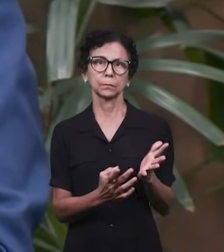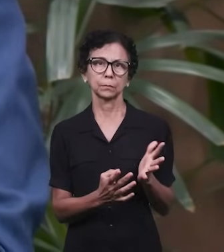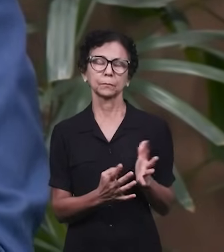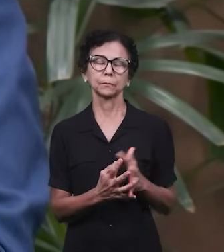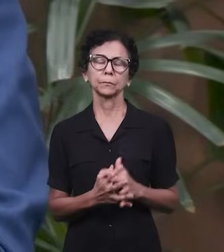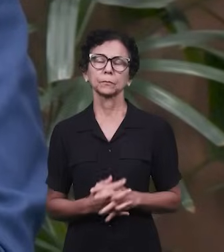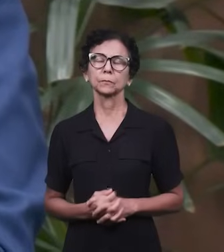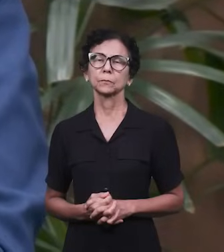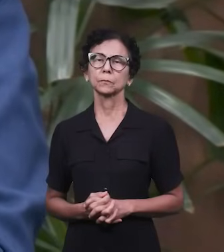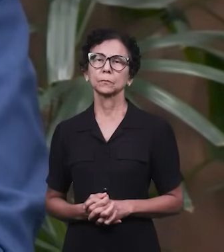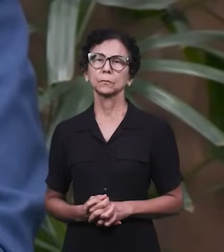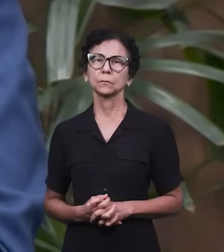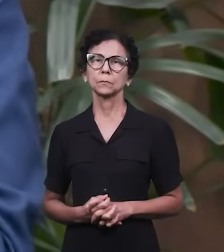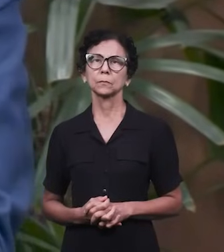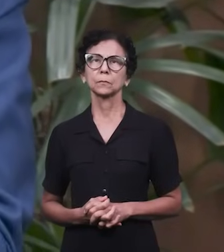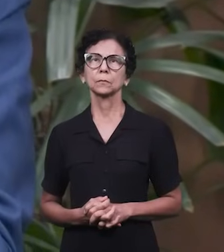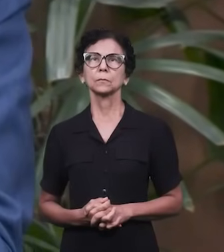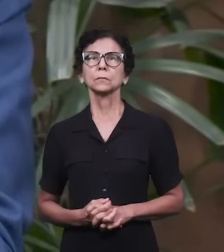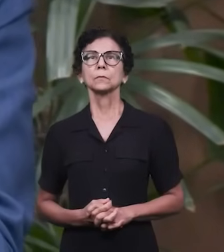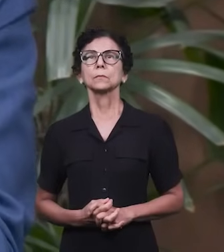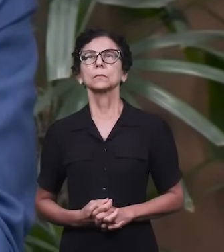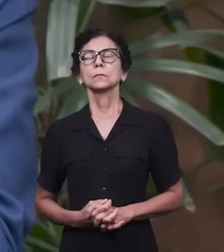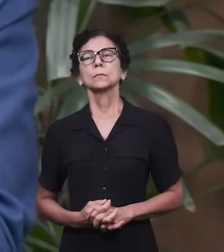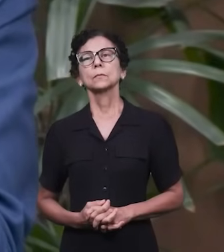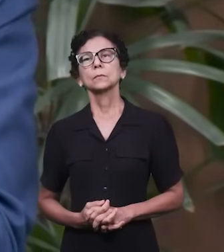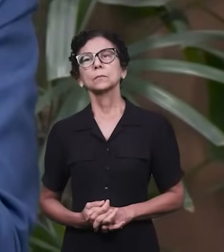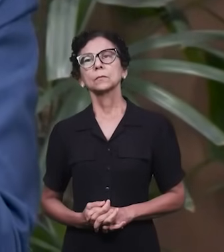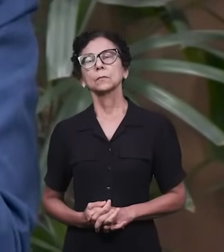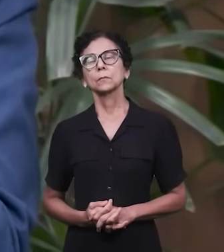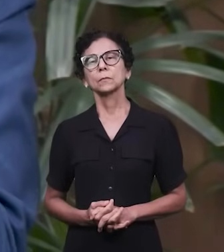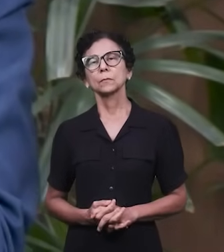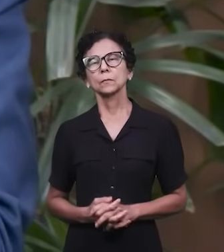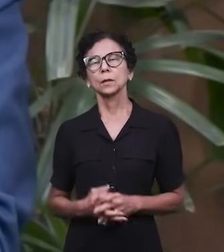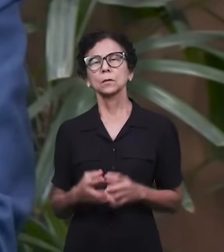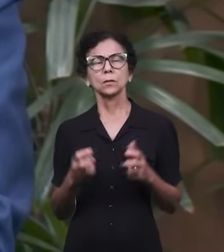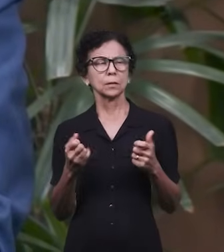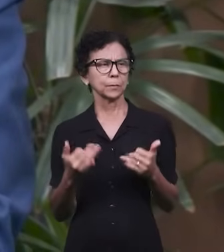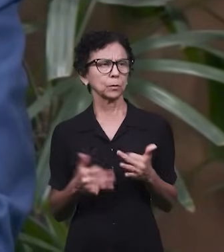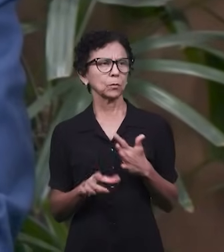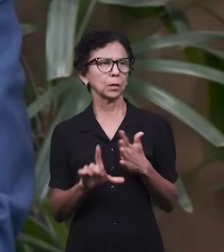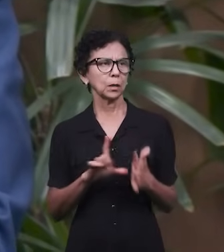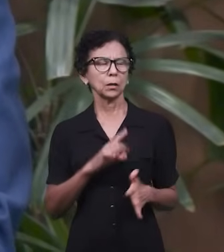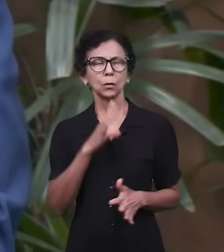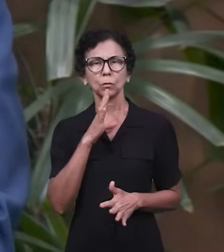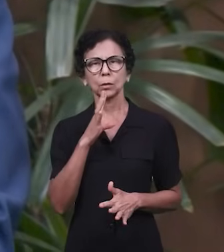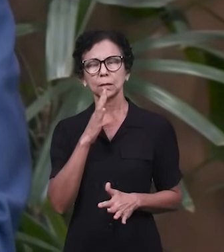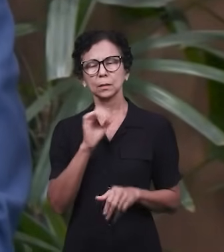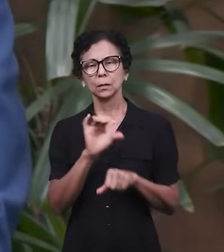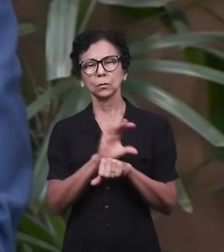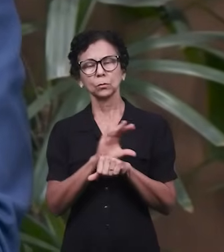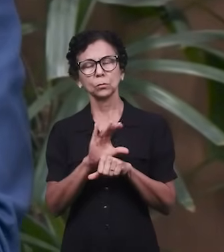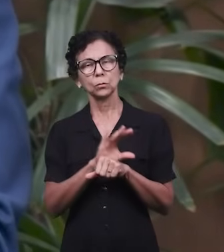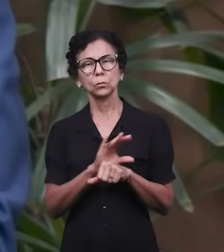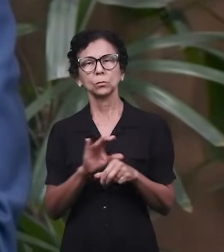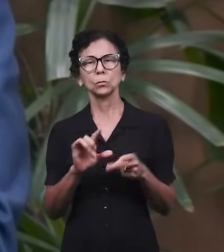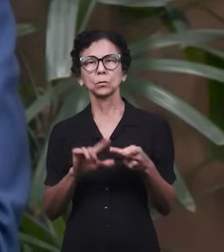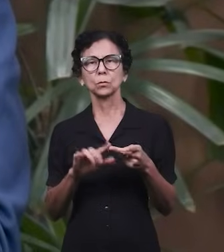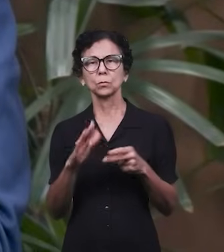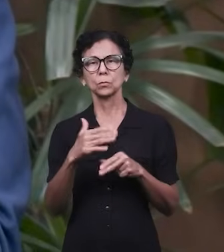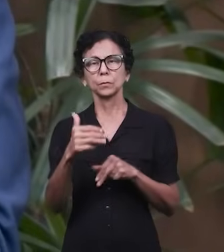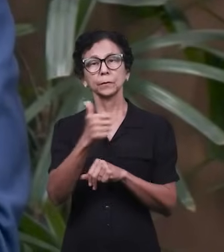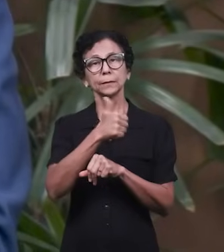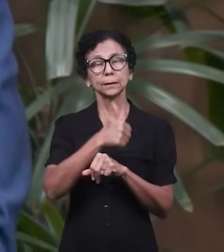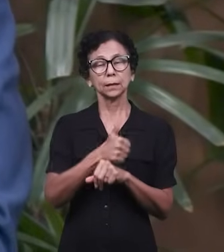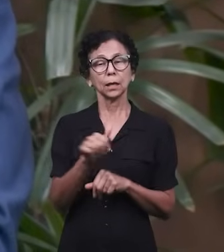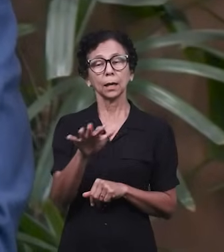palavras já disseram, né, conhecer a profissão, conhecer o curso, conhecer o mercado de trabalho. Então, assim, uma coisa que